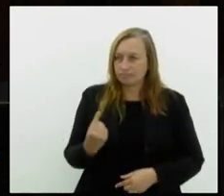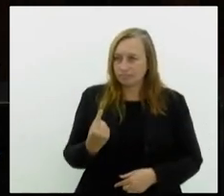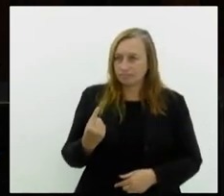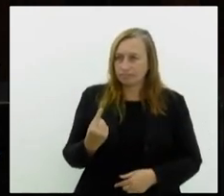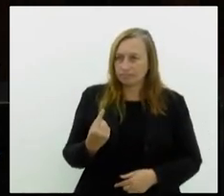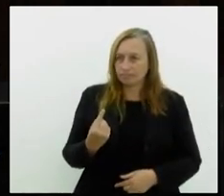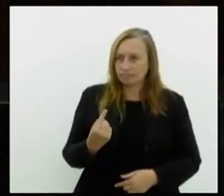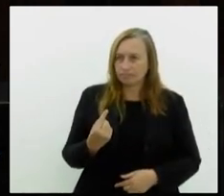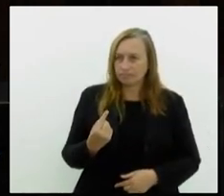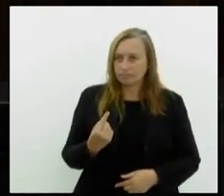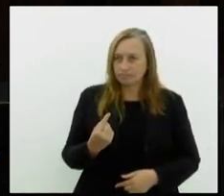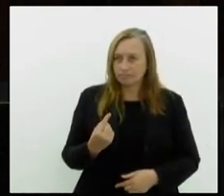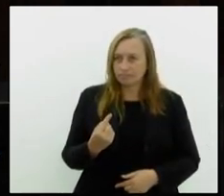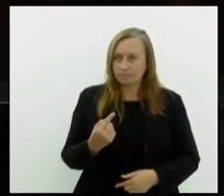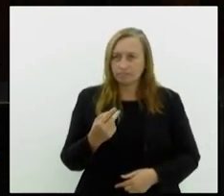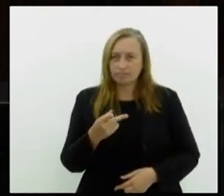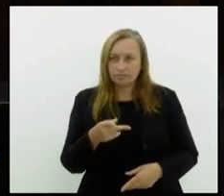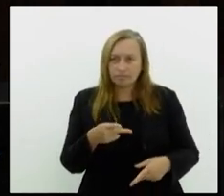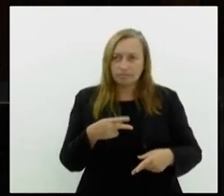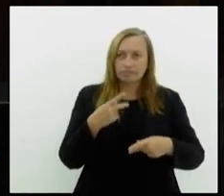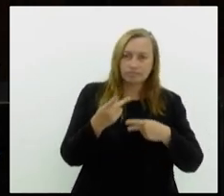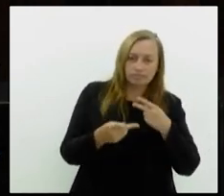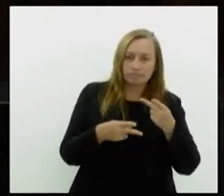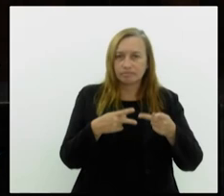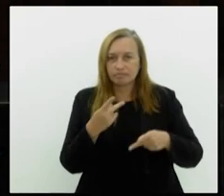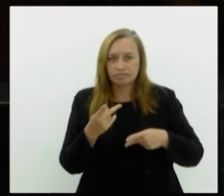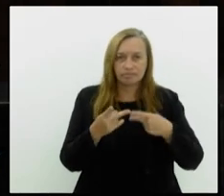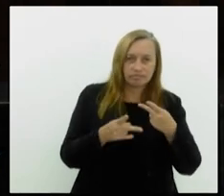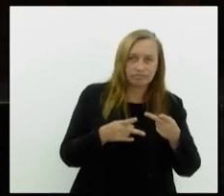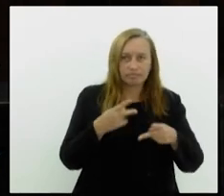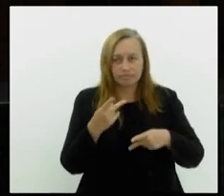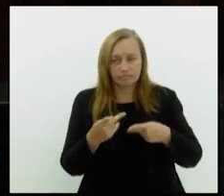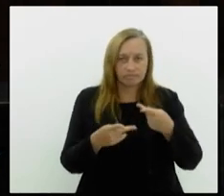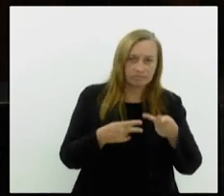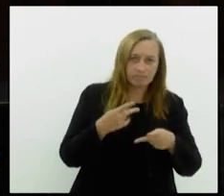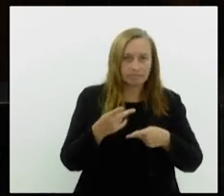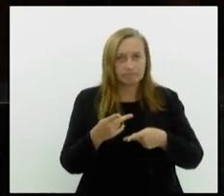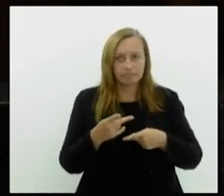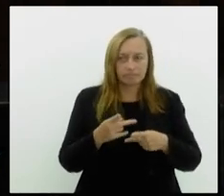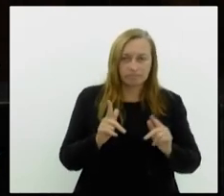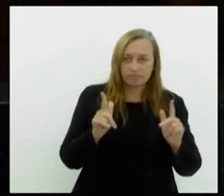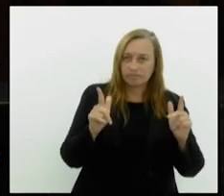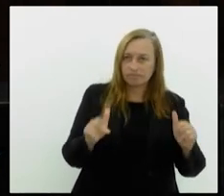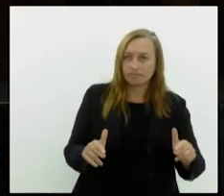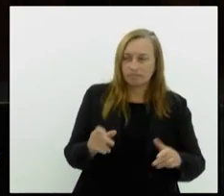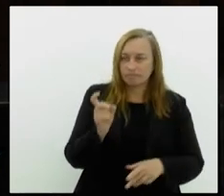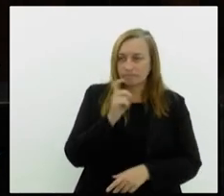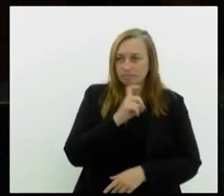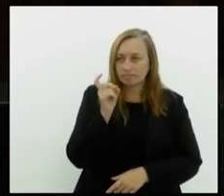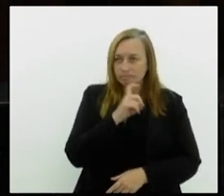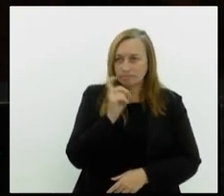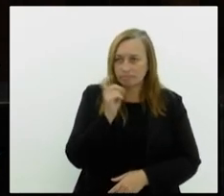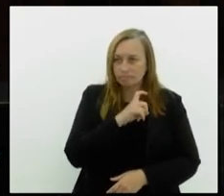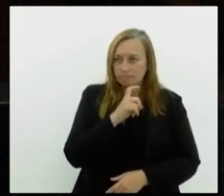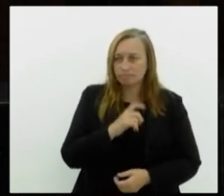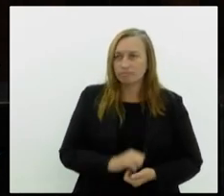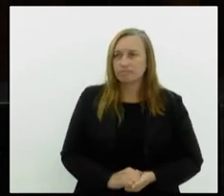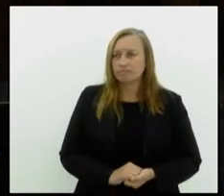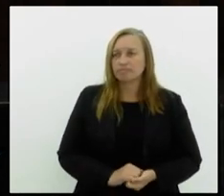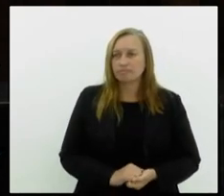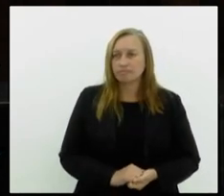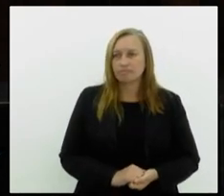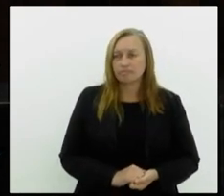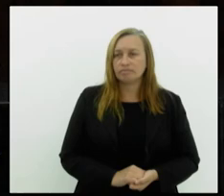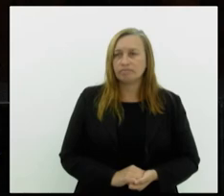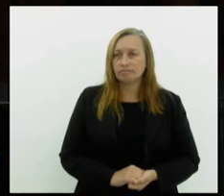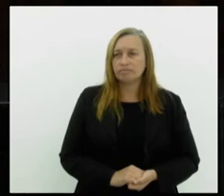ficam rodando, não saem do lugar com narrativas mentirosas, depois, covardemente, colocam o rabinho